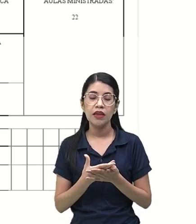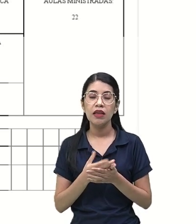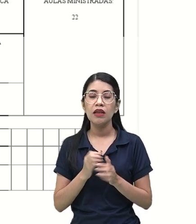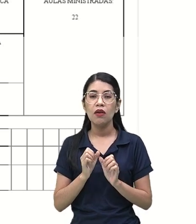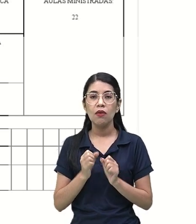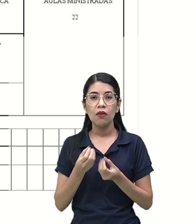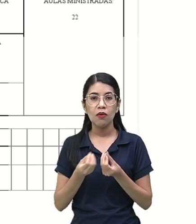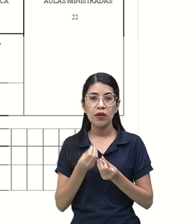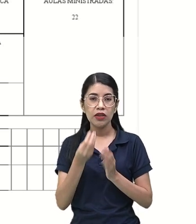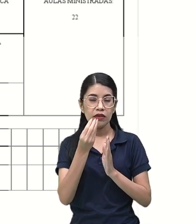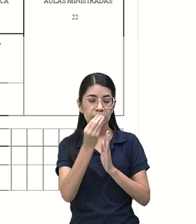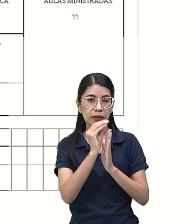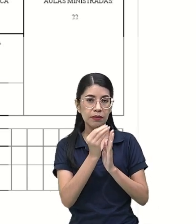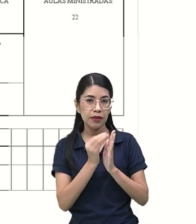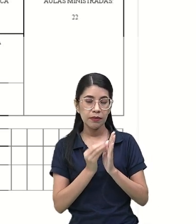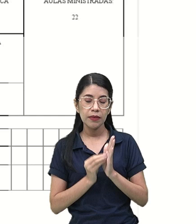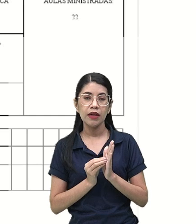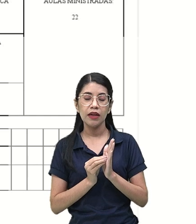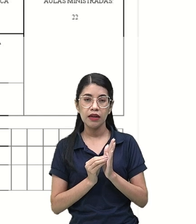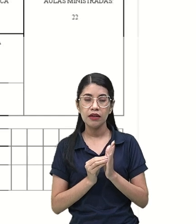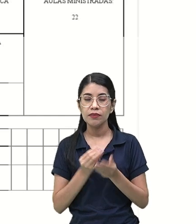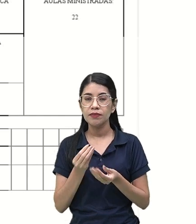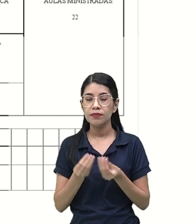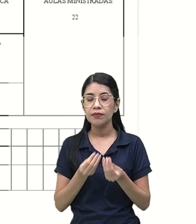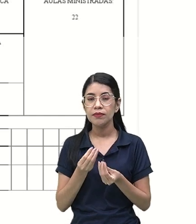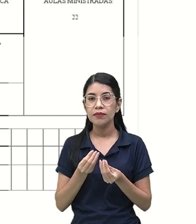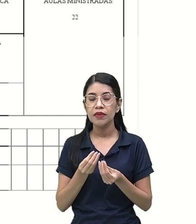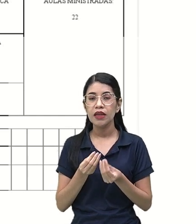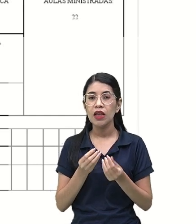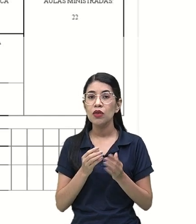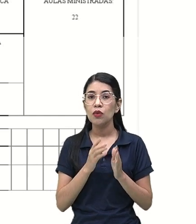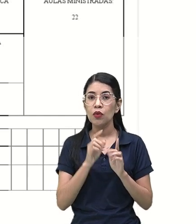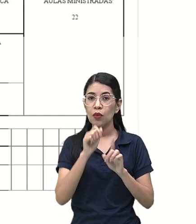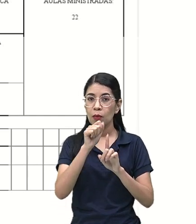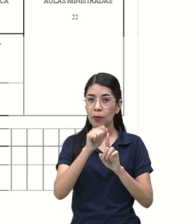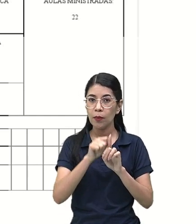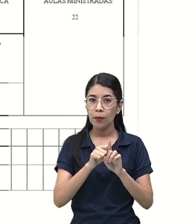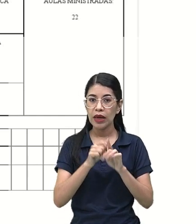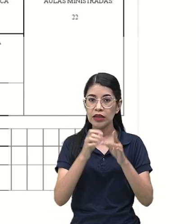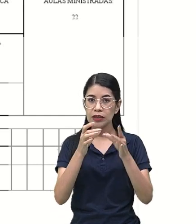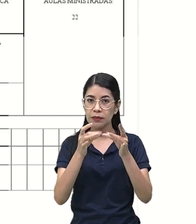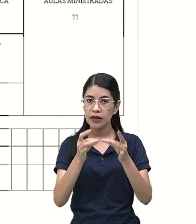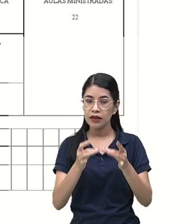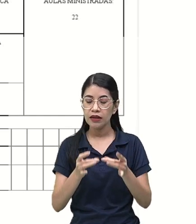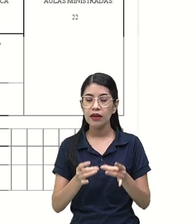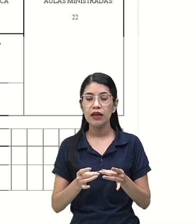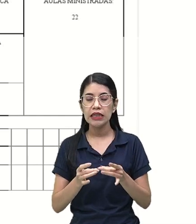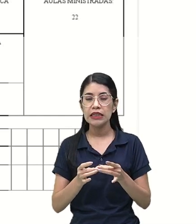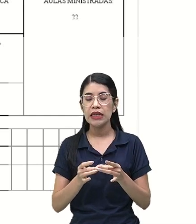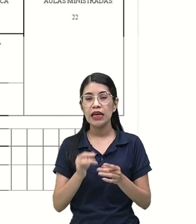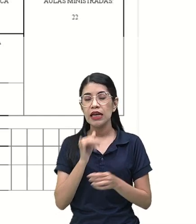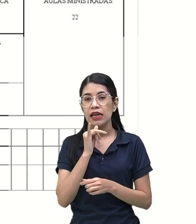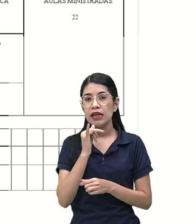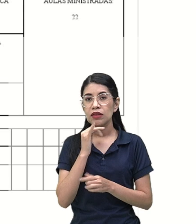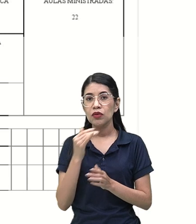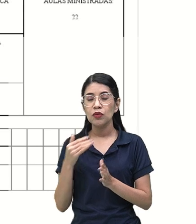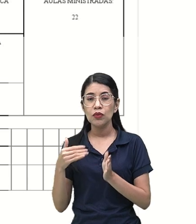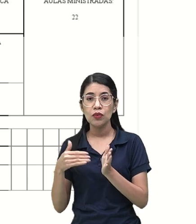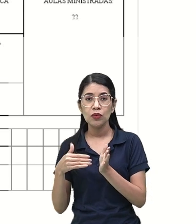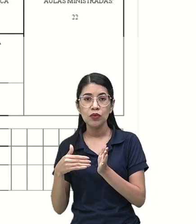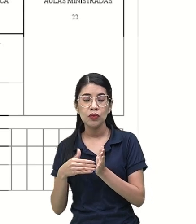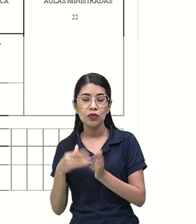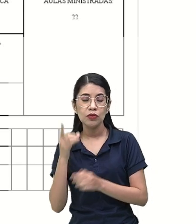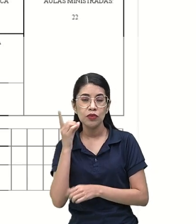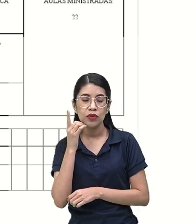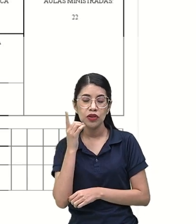fazer o preenchimento, né, dessa ficha o mês todinho. Quantos componentes tiver? Se, por exemplo, no último dia, suponhamos